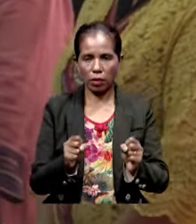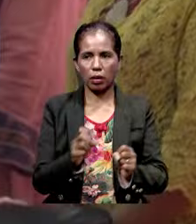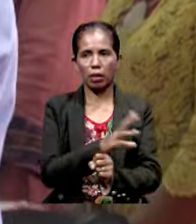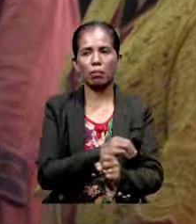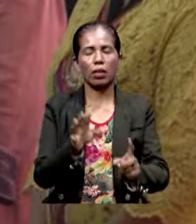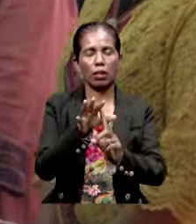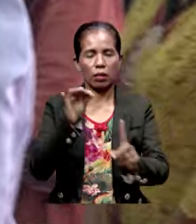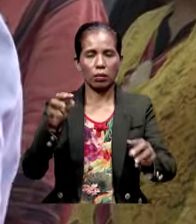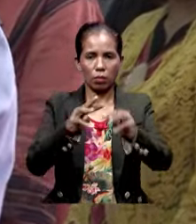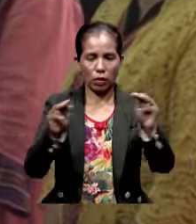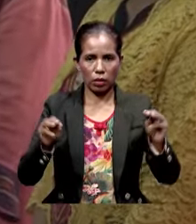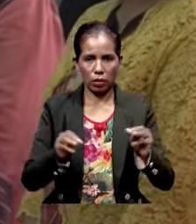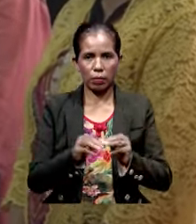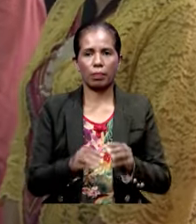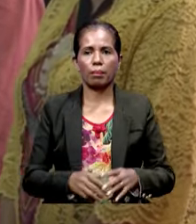para a eleição municipal.